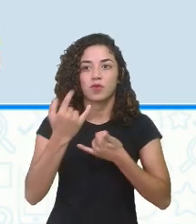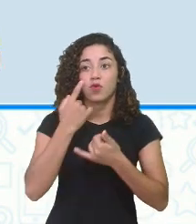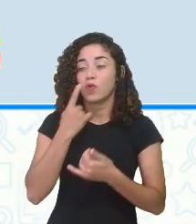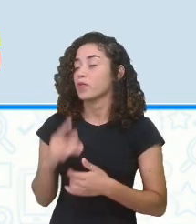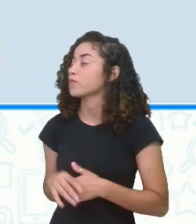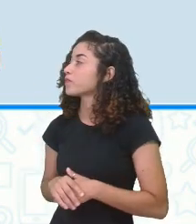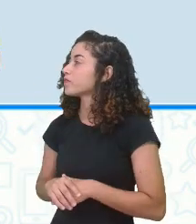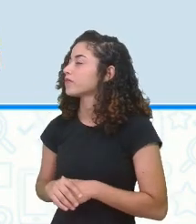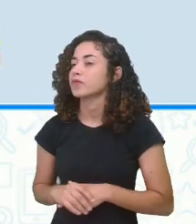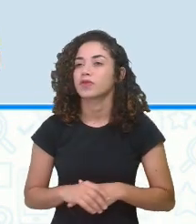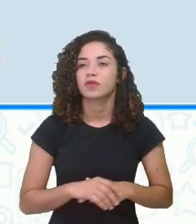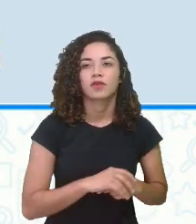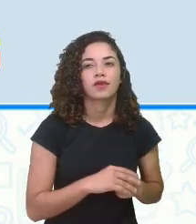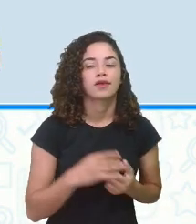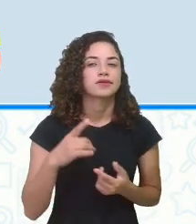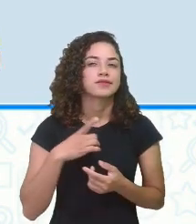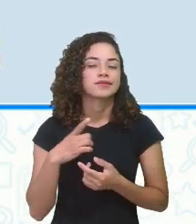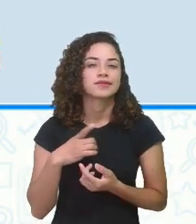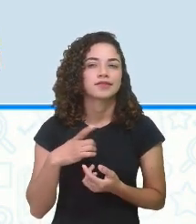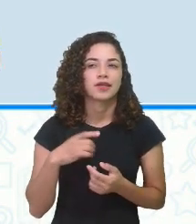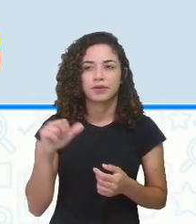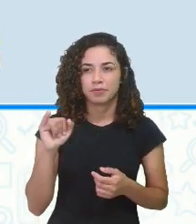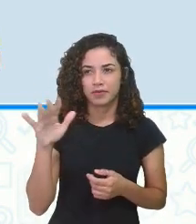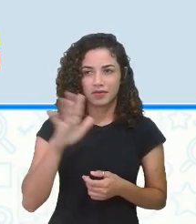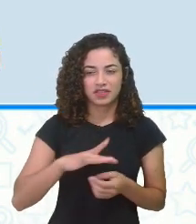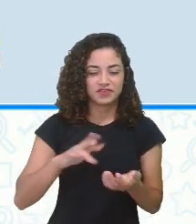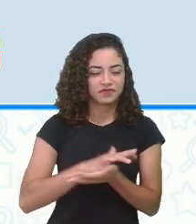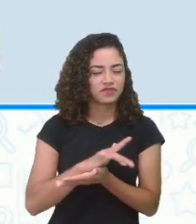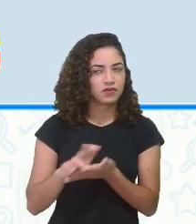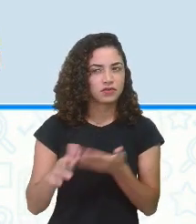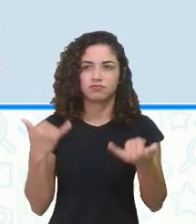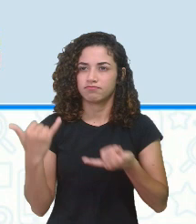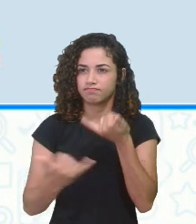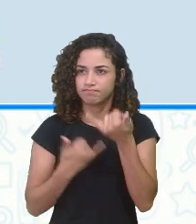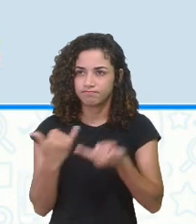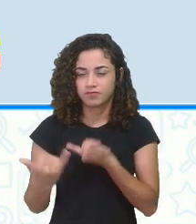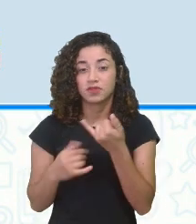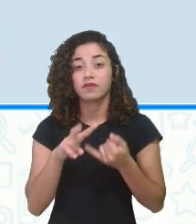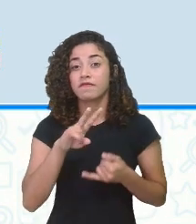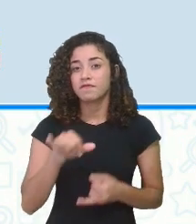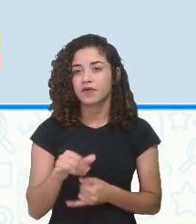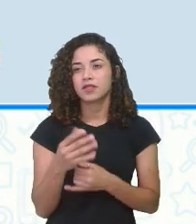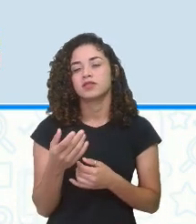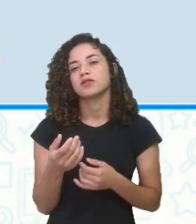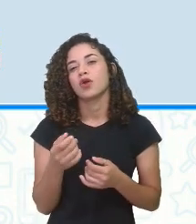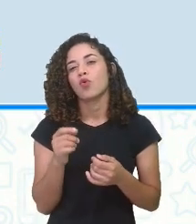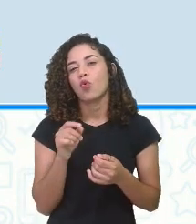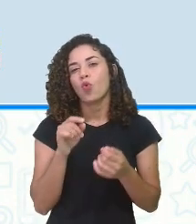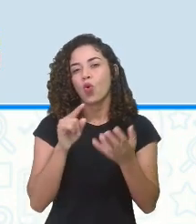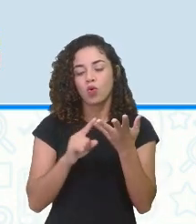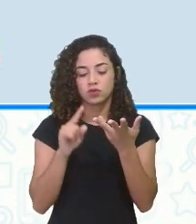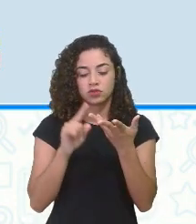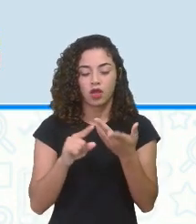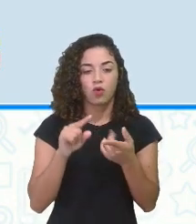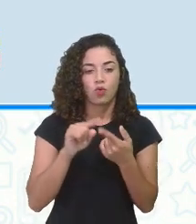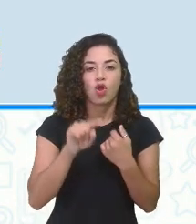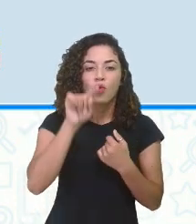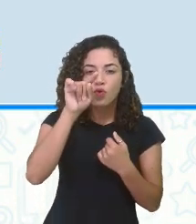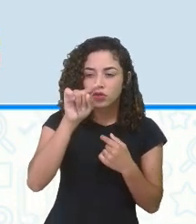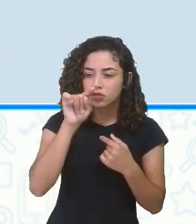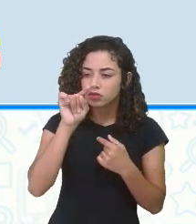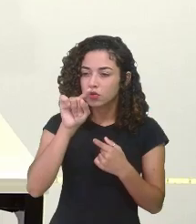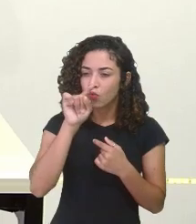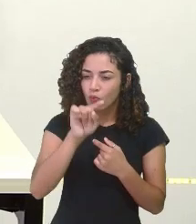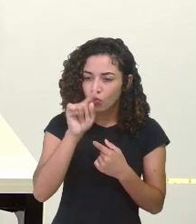tenho uma imagem com vários brinquedos. E aí você vai ter que contar para poder descobrir